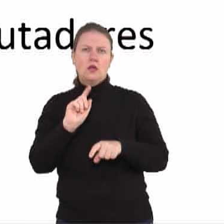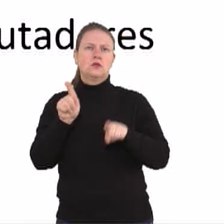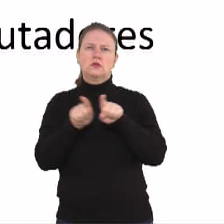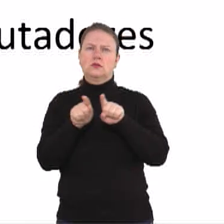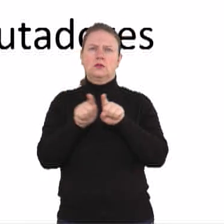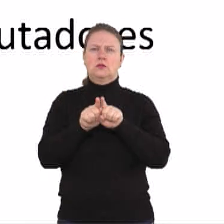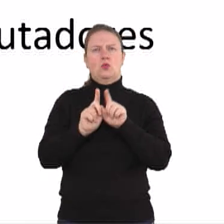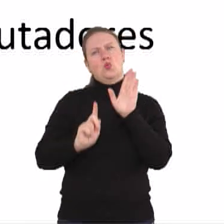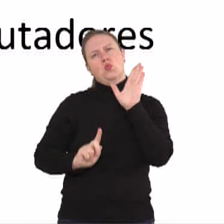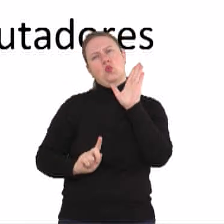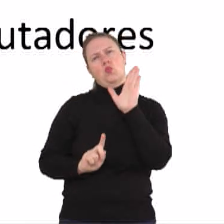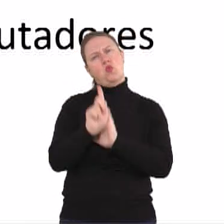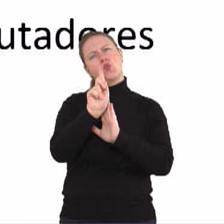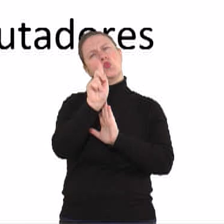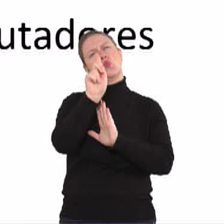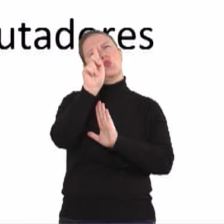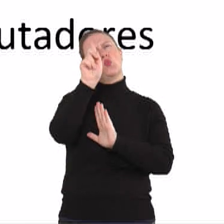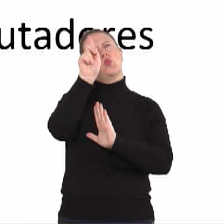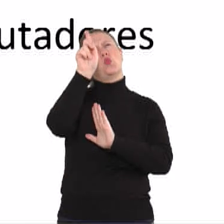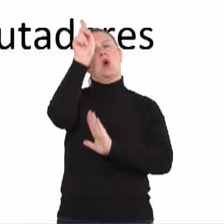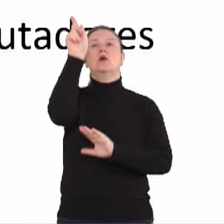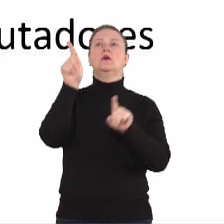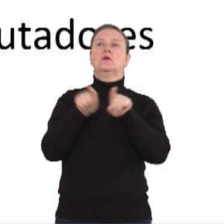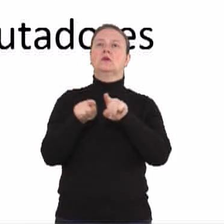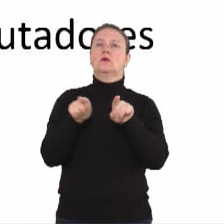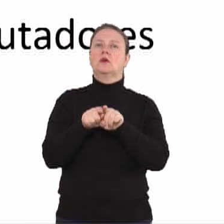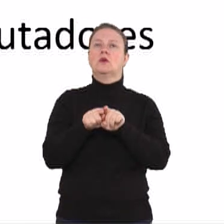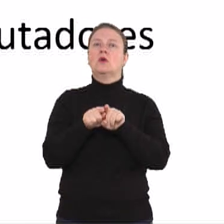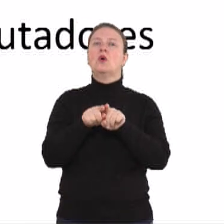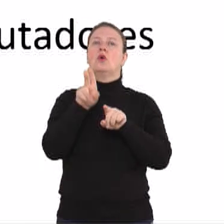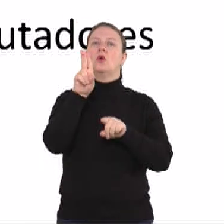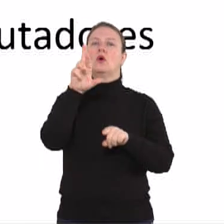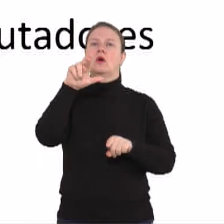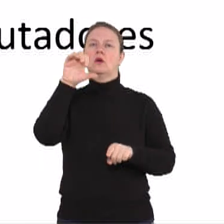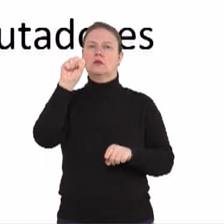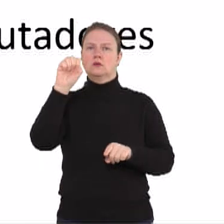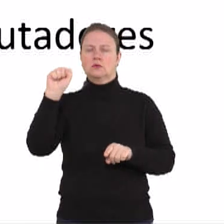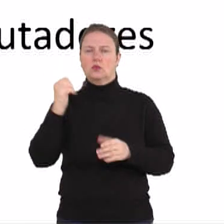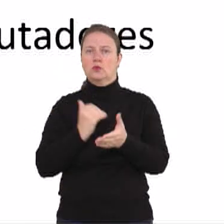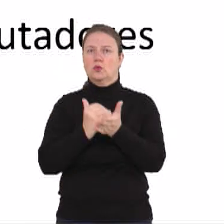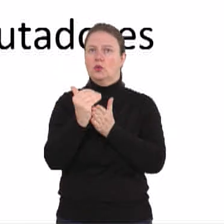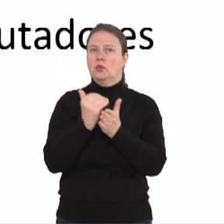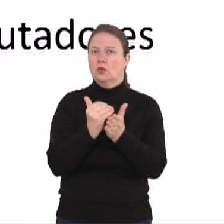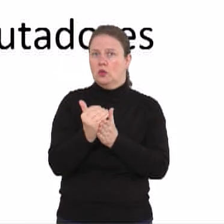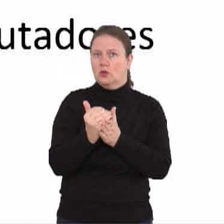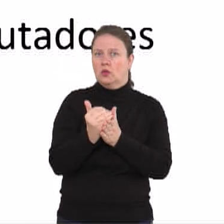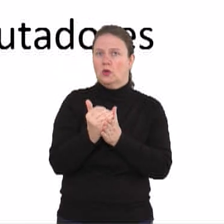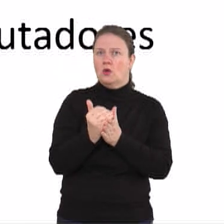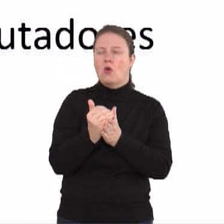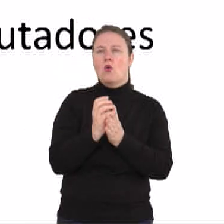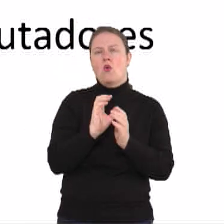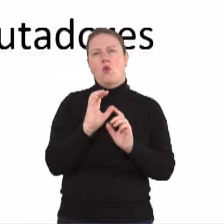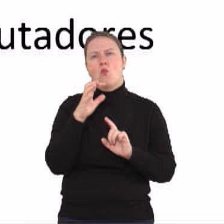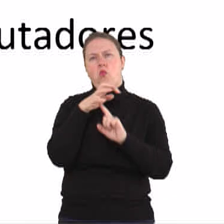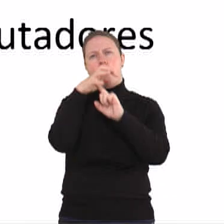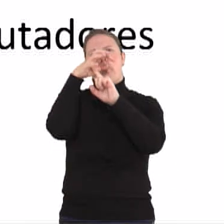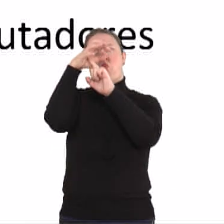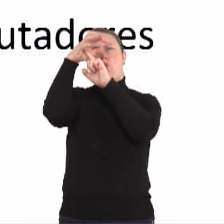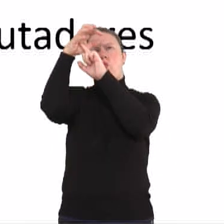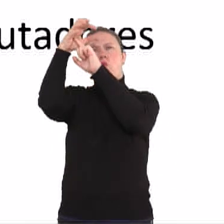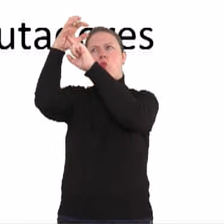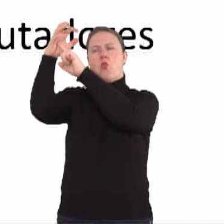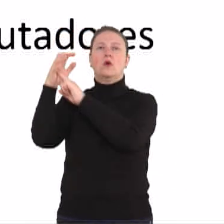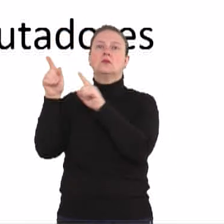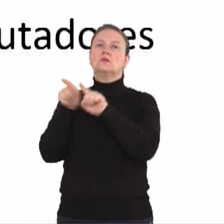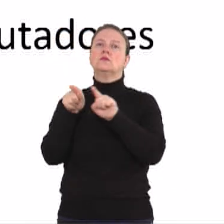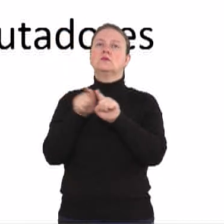uma realidade na NASA, uma vez que a União Soviética já começava a lançar seus primeiros satélites, enquanto os